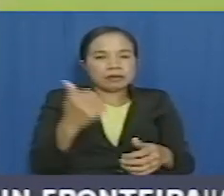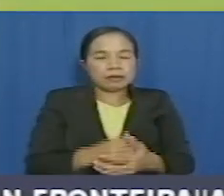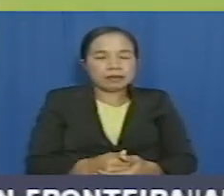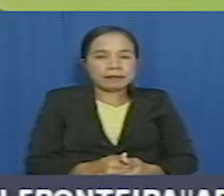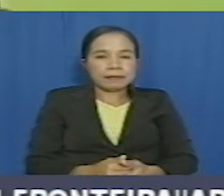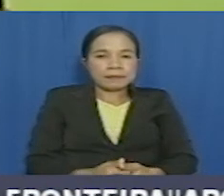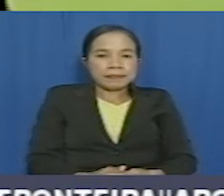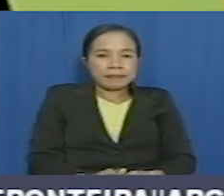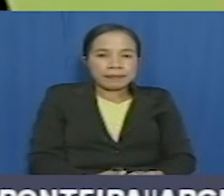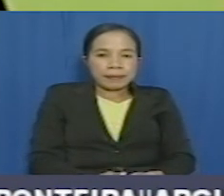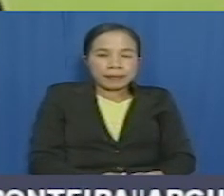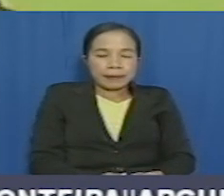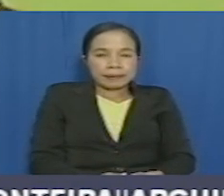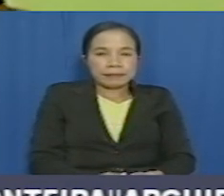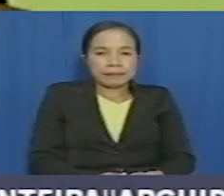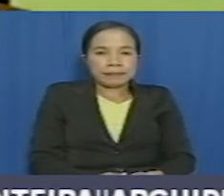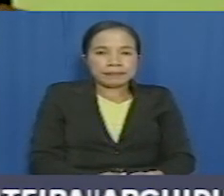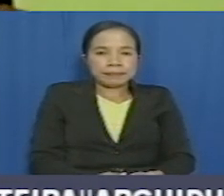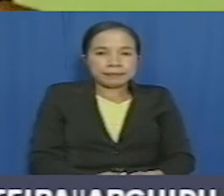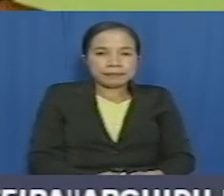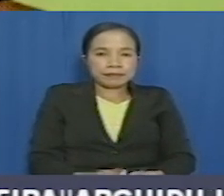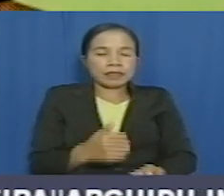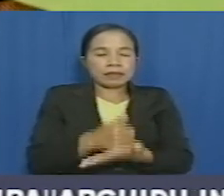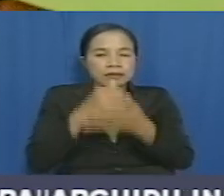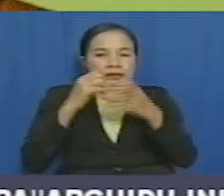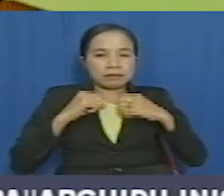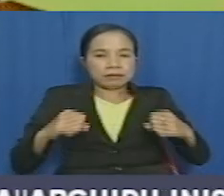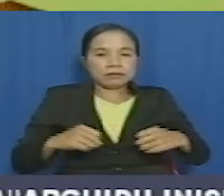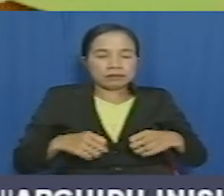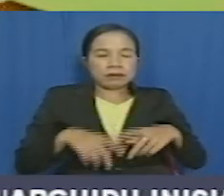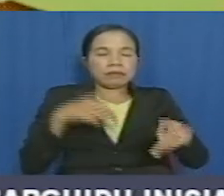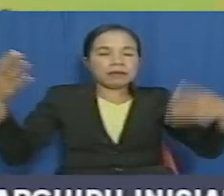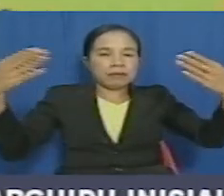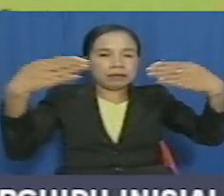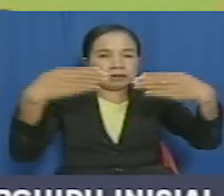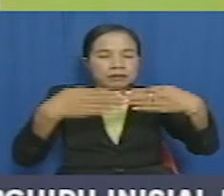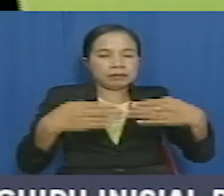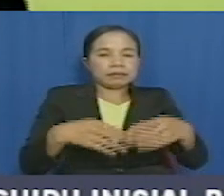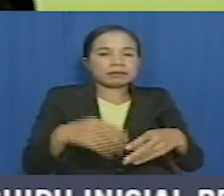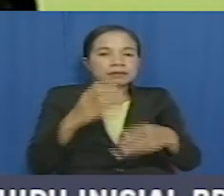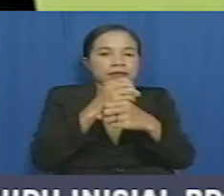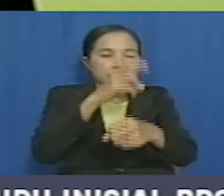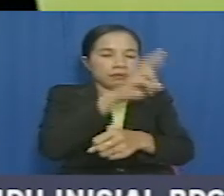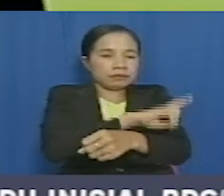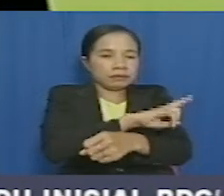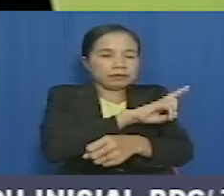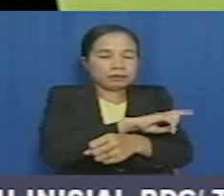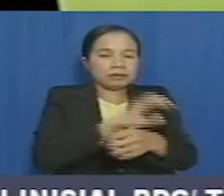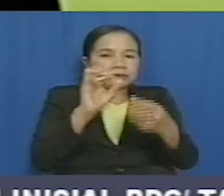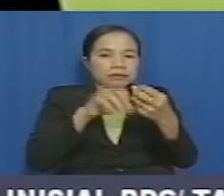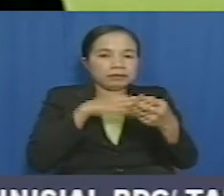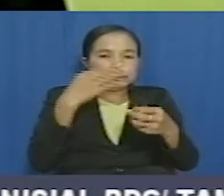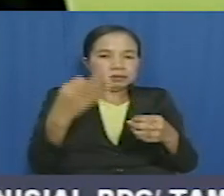tenha autoridade de saúde, liu e a frontline, e bem halo vacina